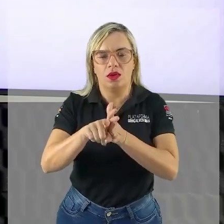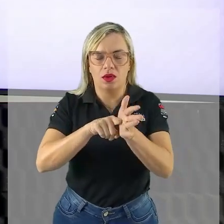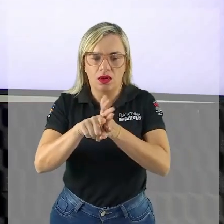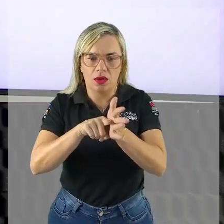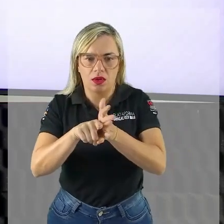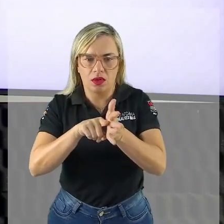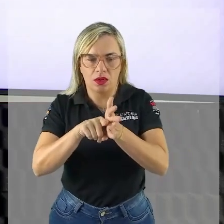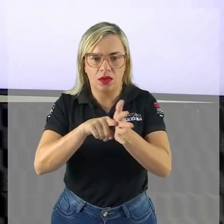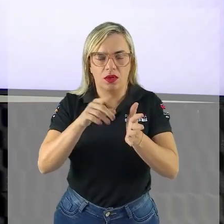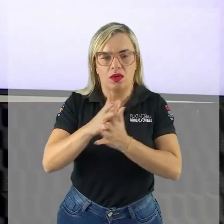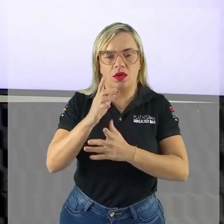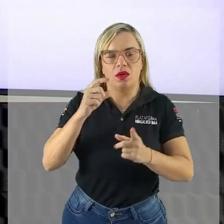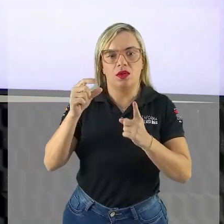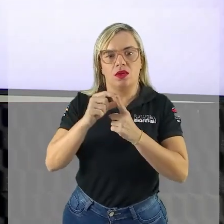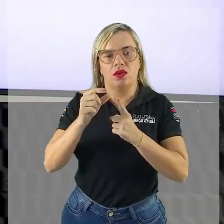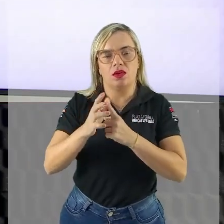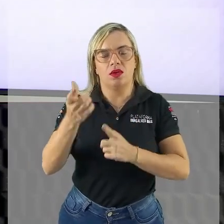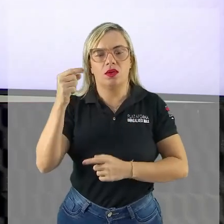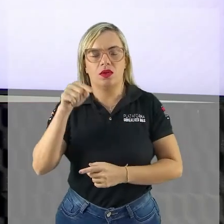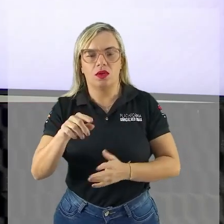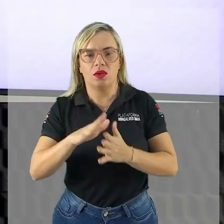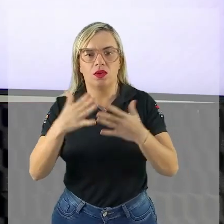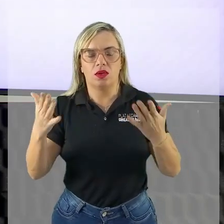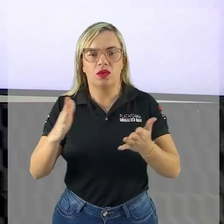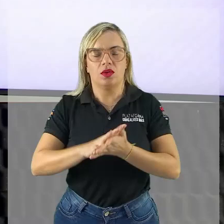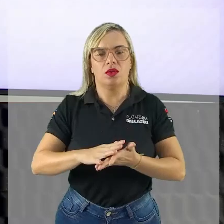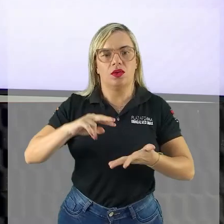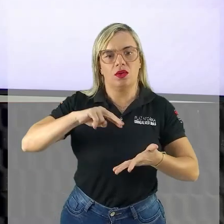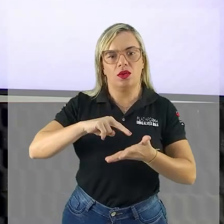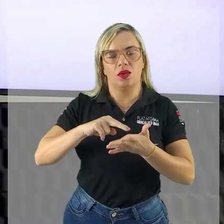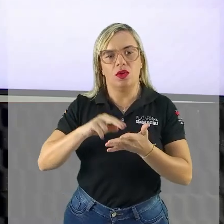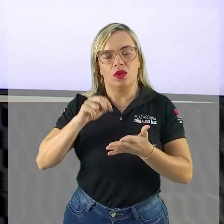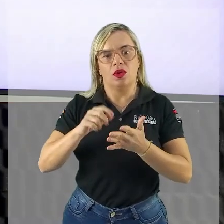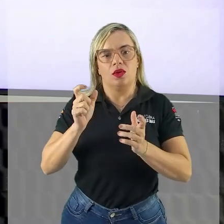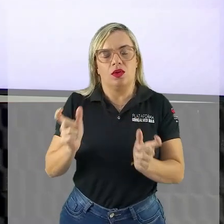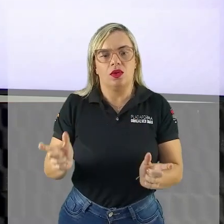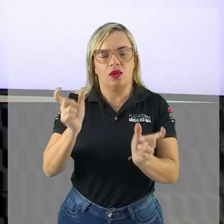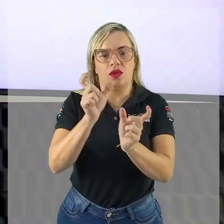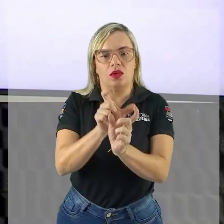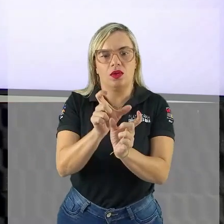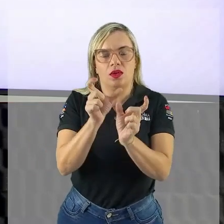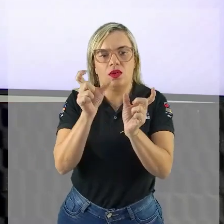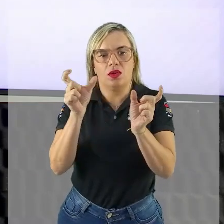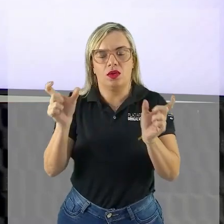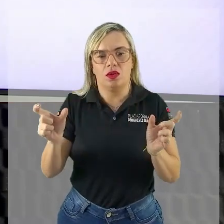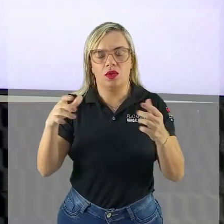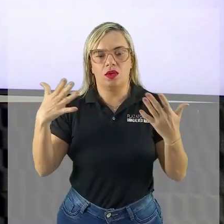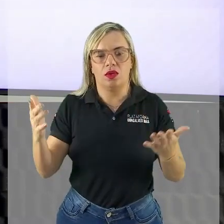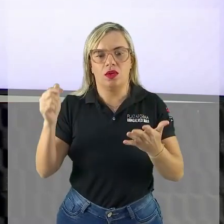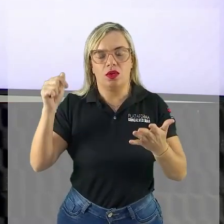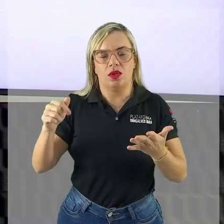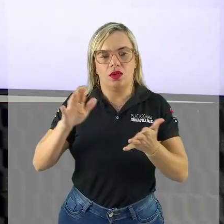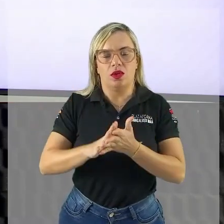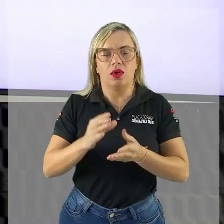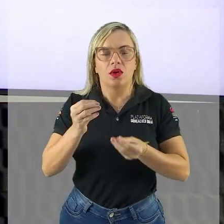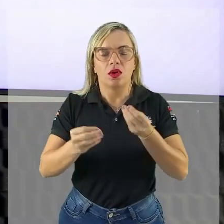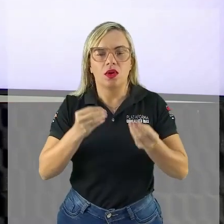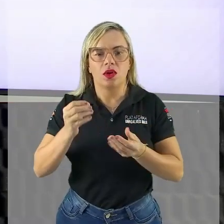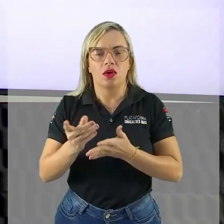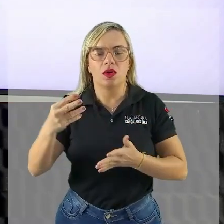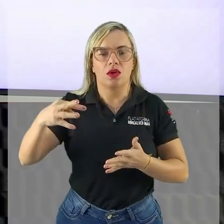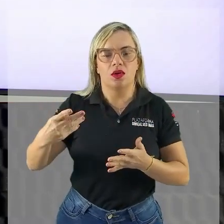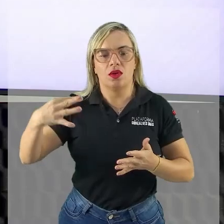pesquisar determinadas palavras, para você ver o sinônimo de outras e até mesmo garantir a antonímia dessas